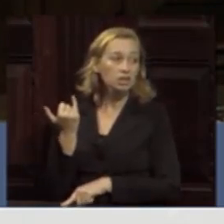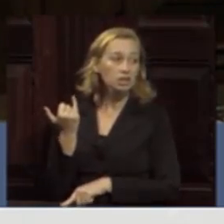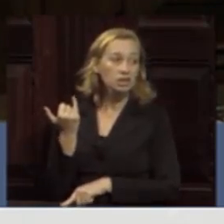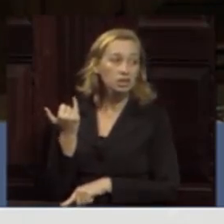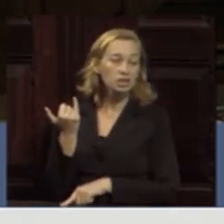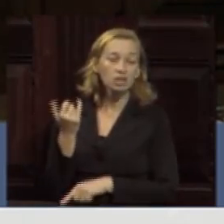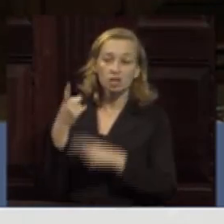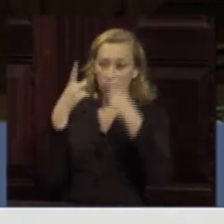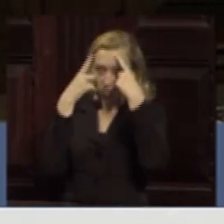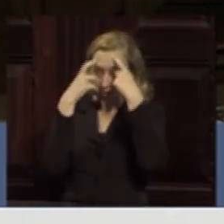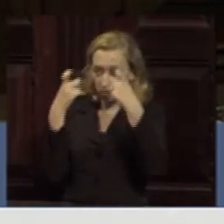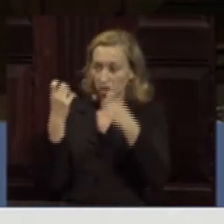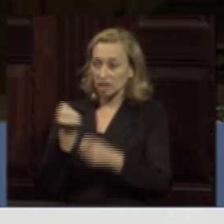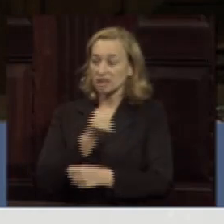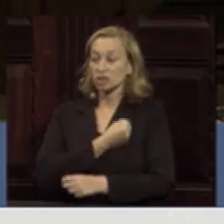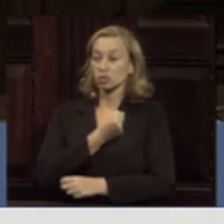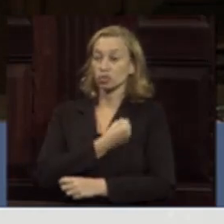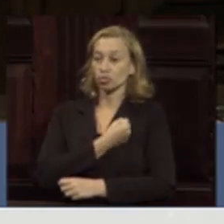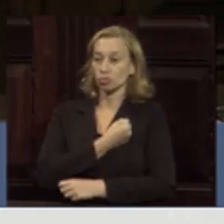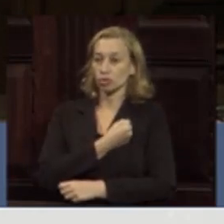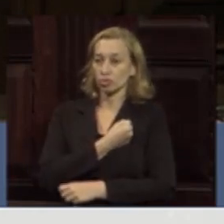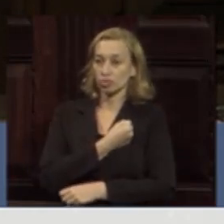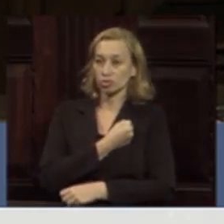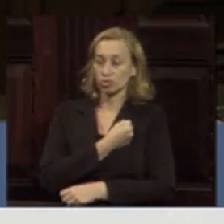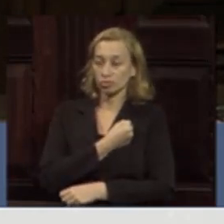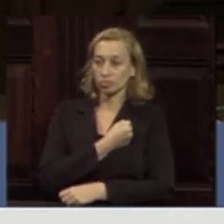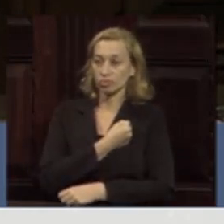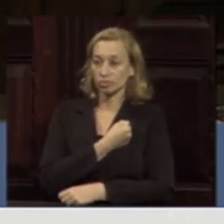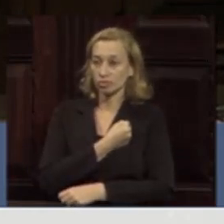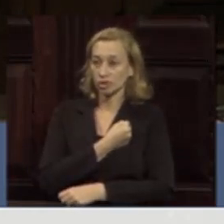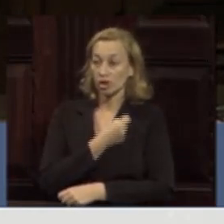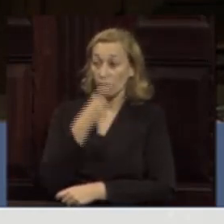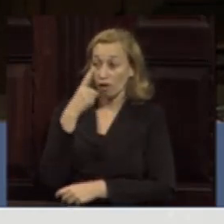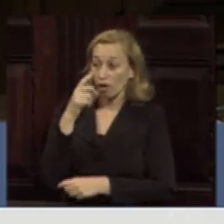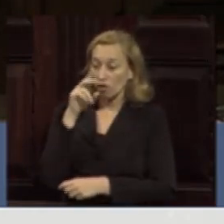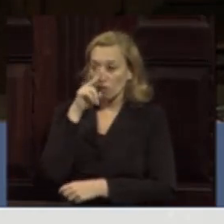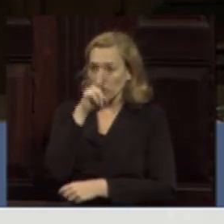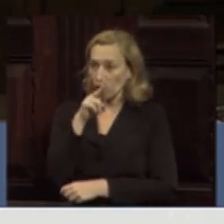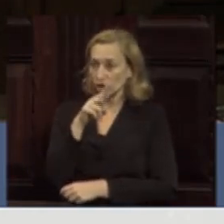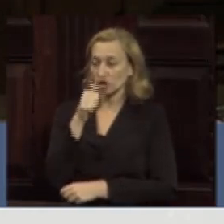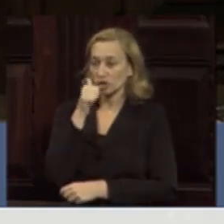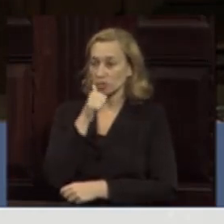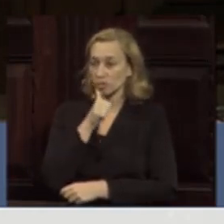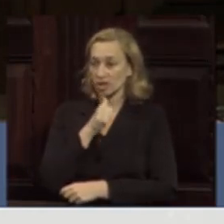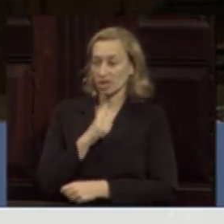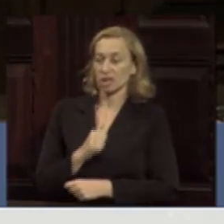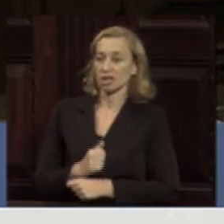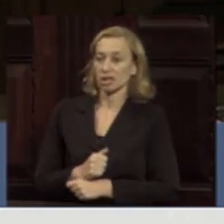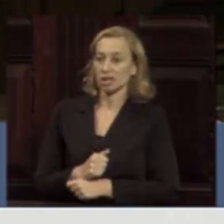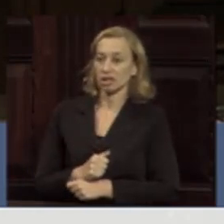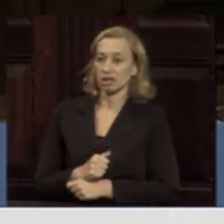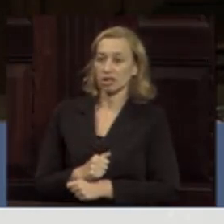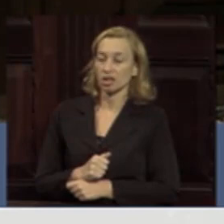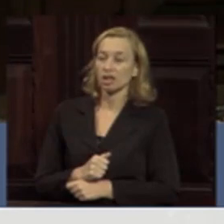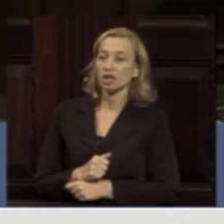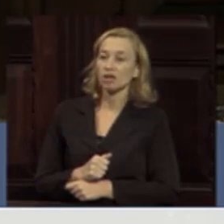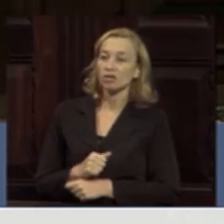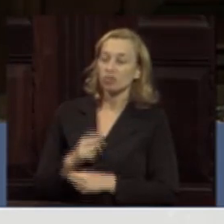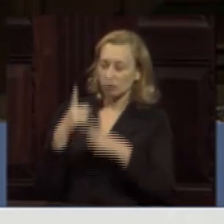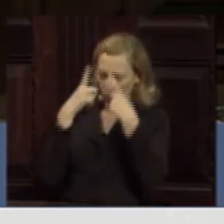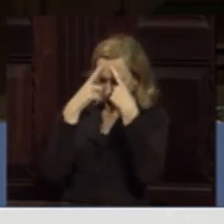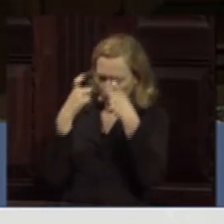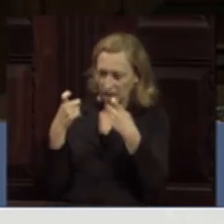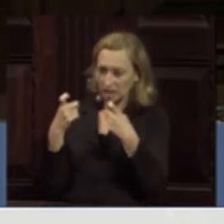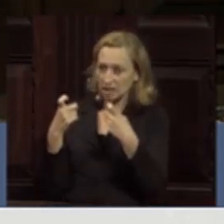quadro de violência, o quadro de violência que se abate fortemente sobre as mulheres. Violência física, violência